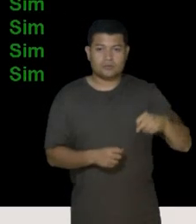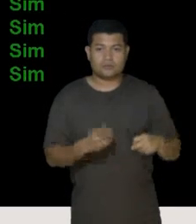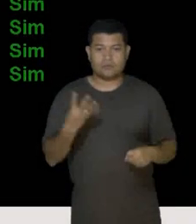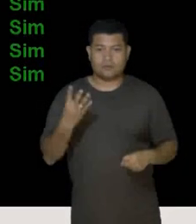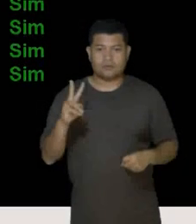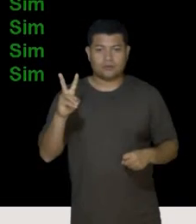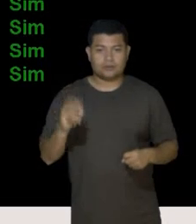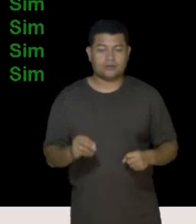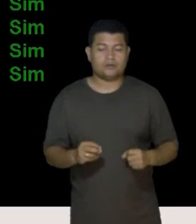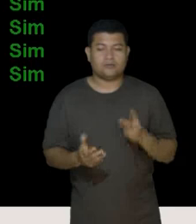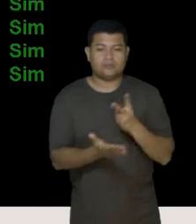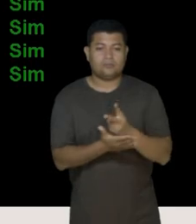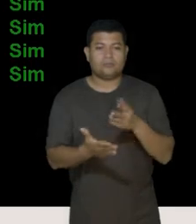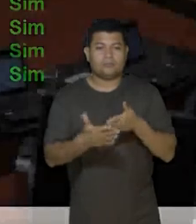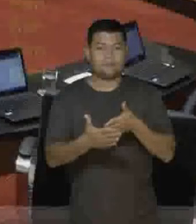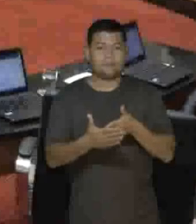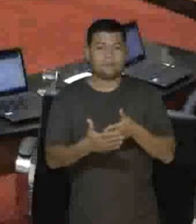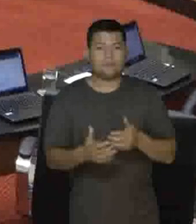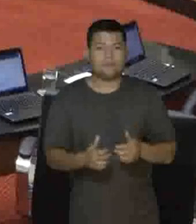mantido o veto.